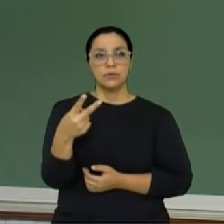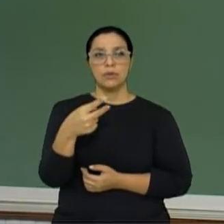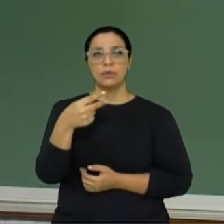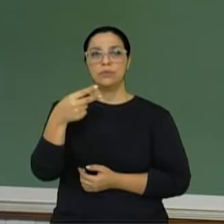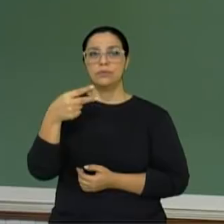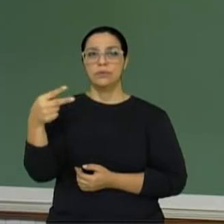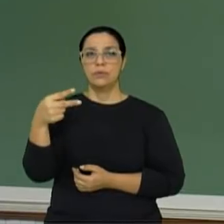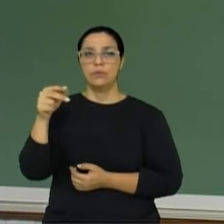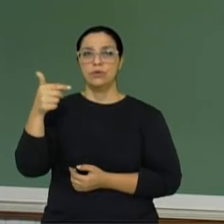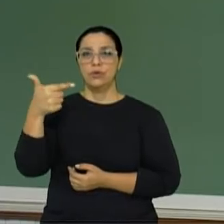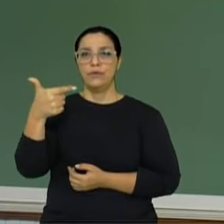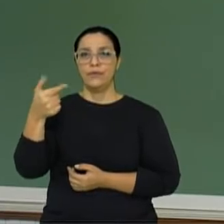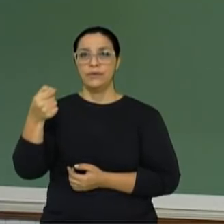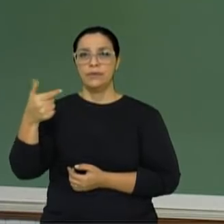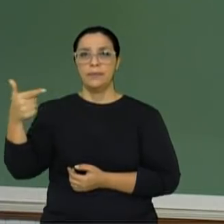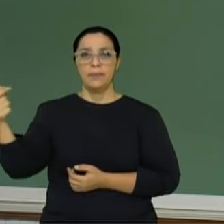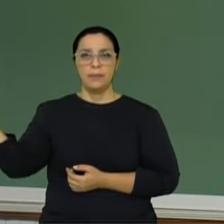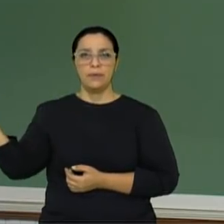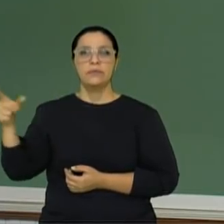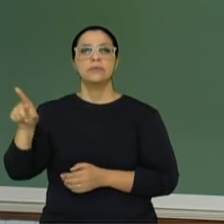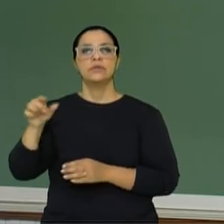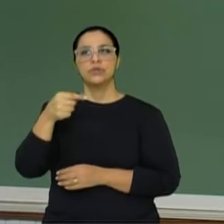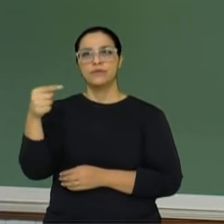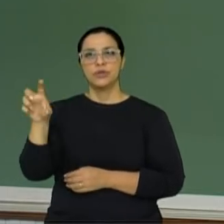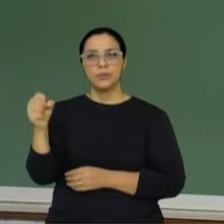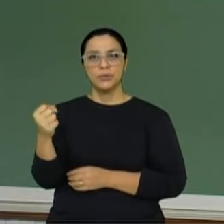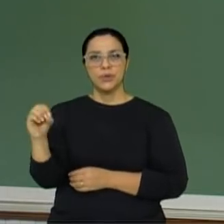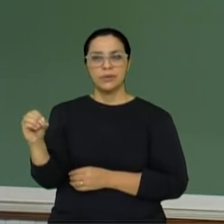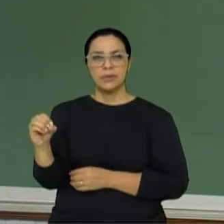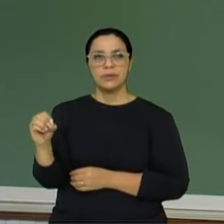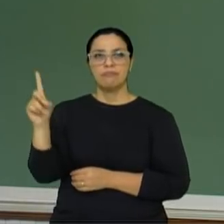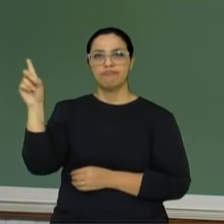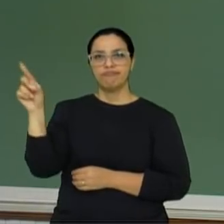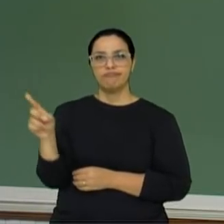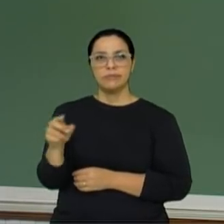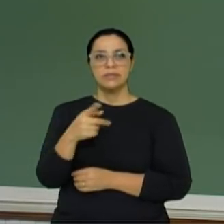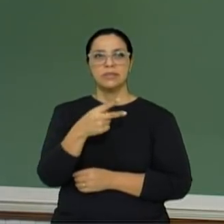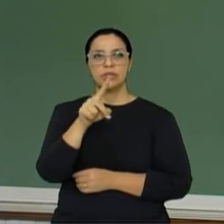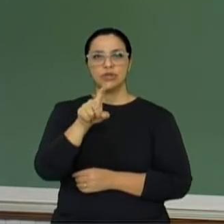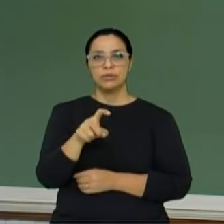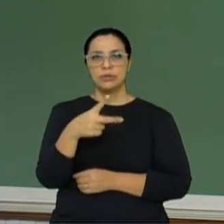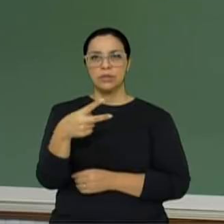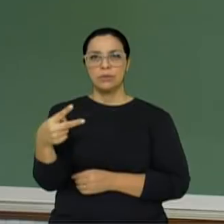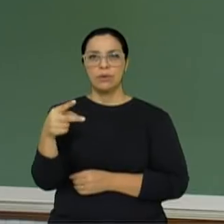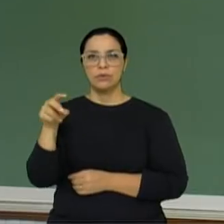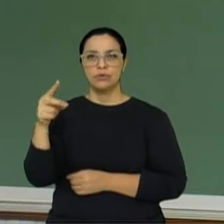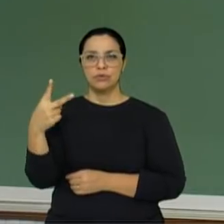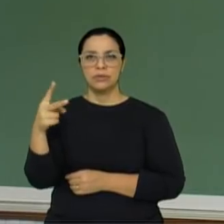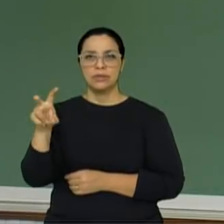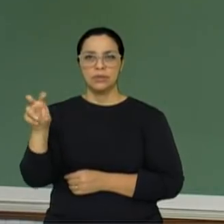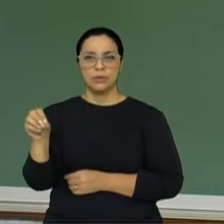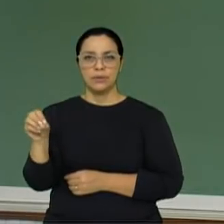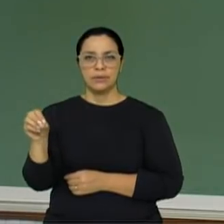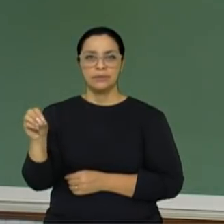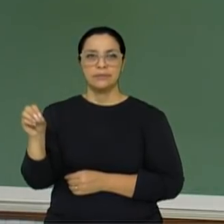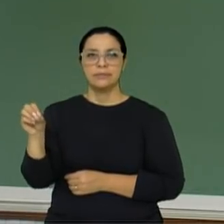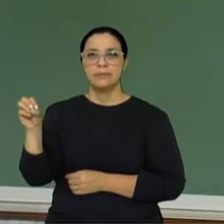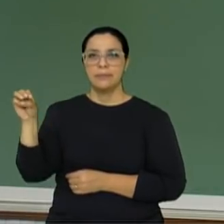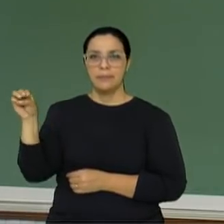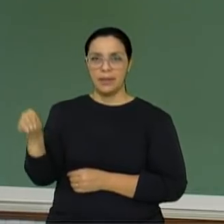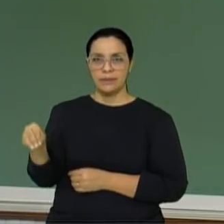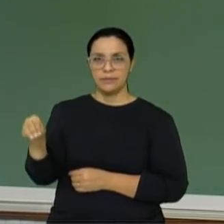está multiplicando o x pelo princípio multiplicativo, ele vai dividir o 20 mil, e 20 mil divididos por 80 dá exatamente